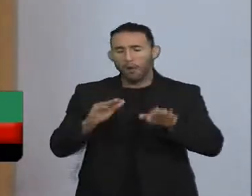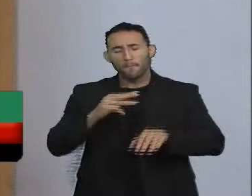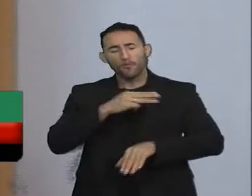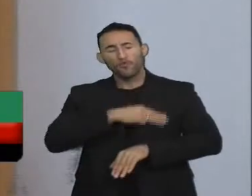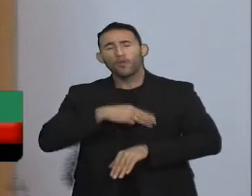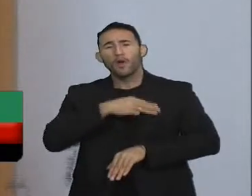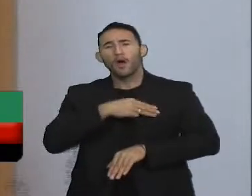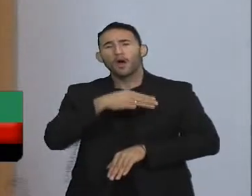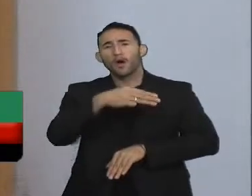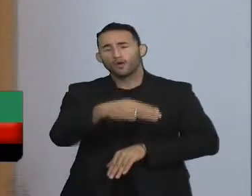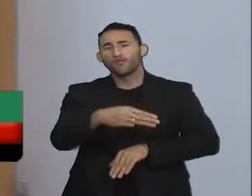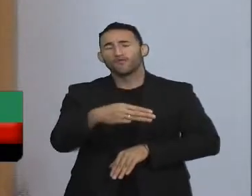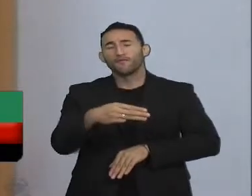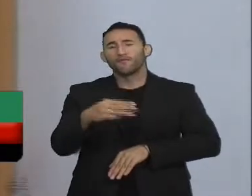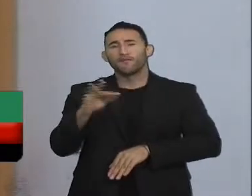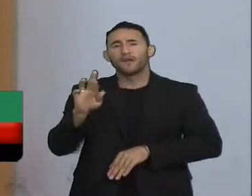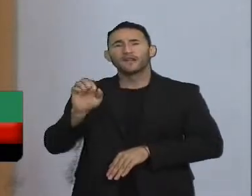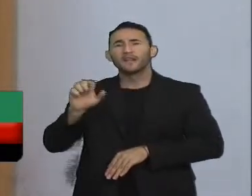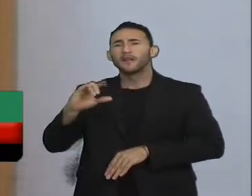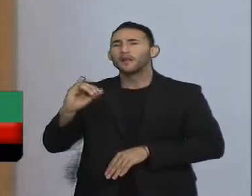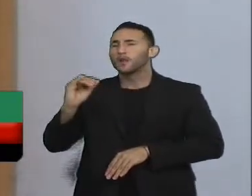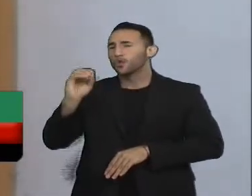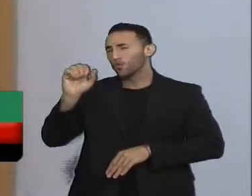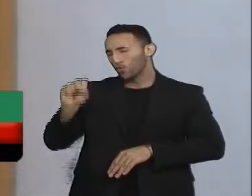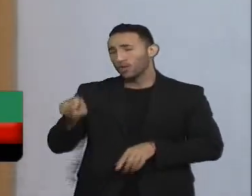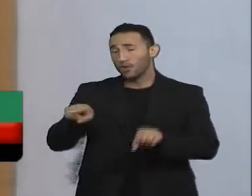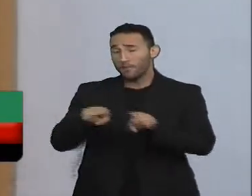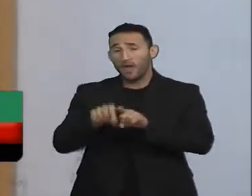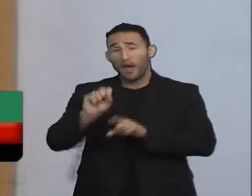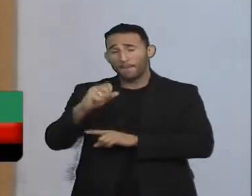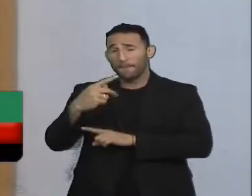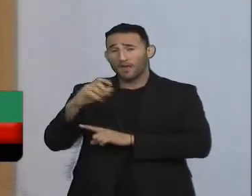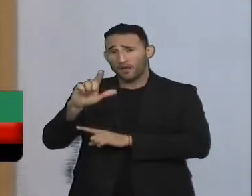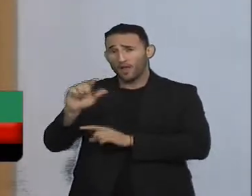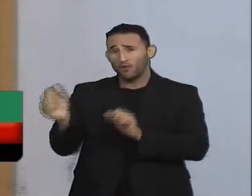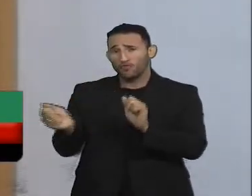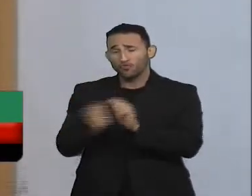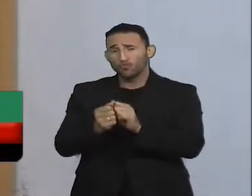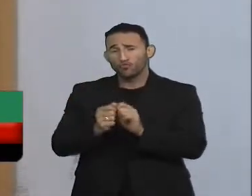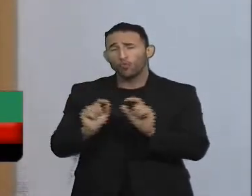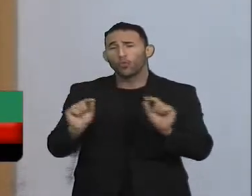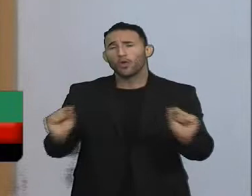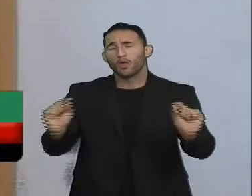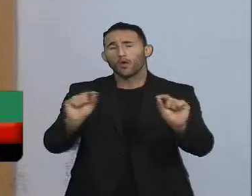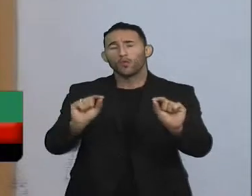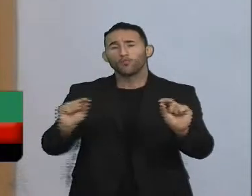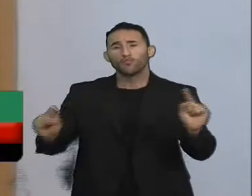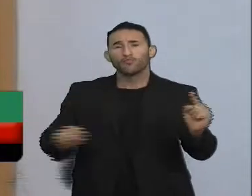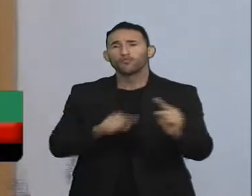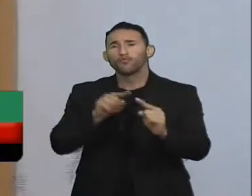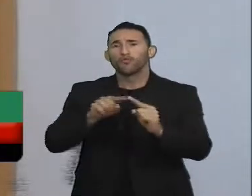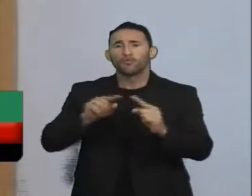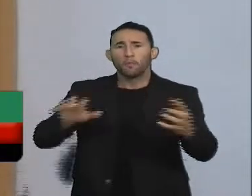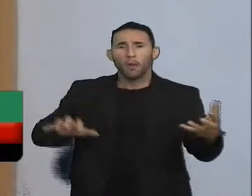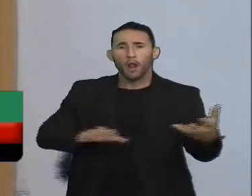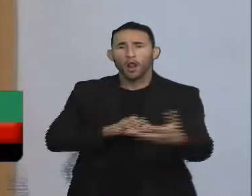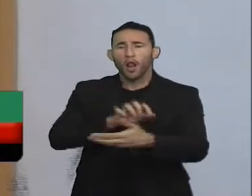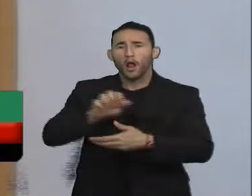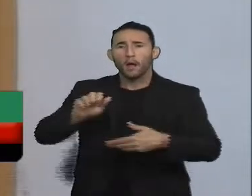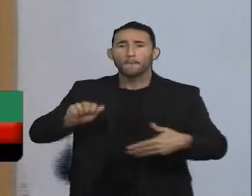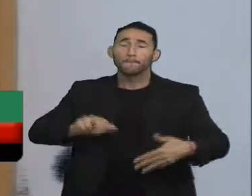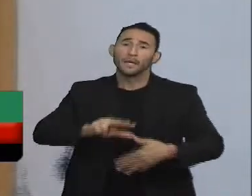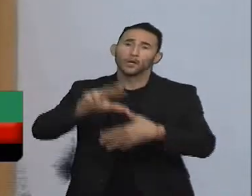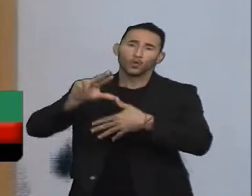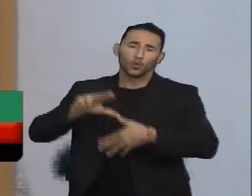a Pastoral Afro-Argentina está aqui, a PL também está aqui, numa transformação pela América do Sul, através da fé,